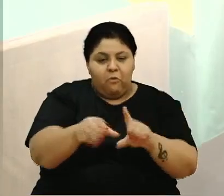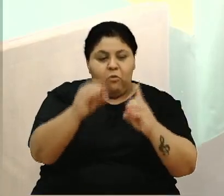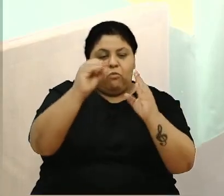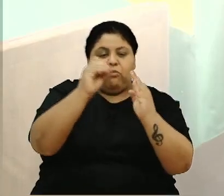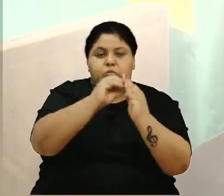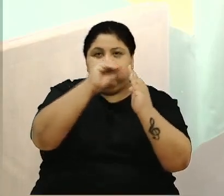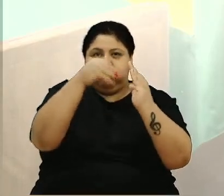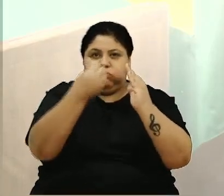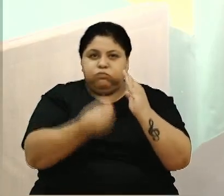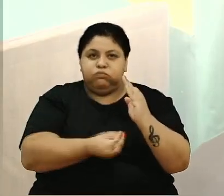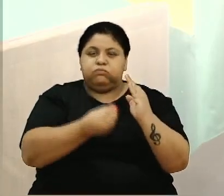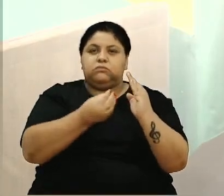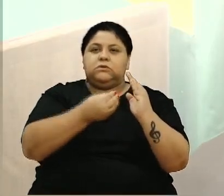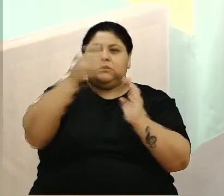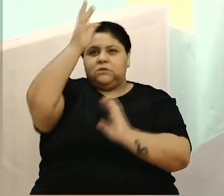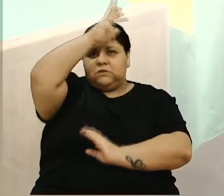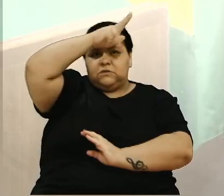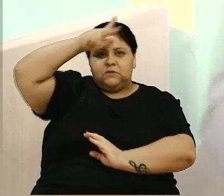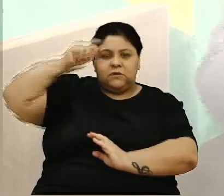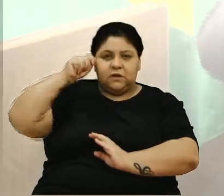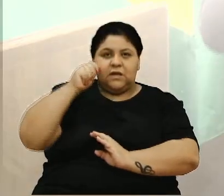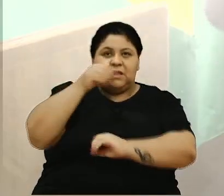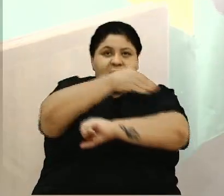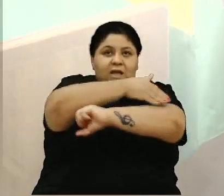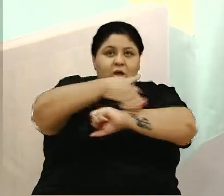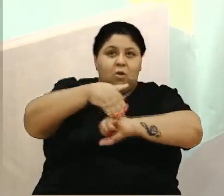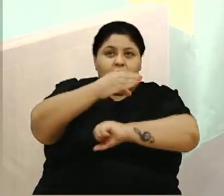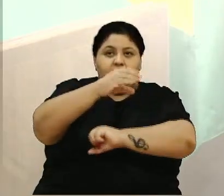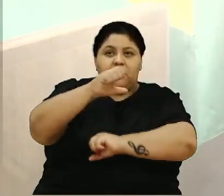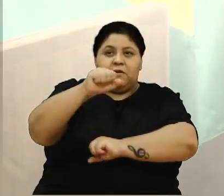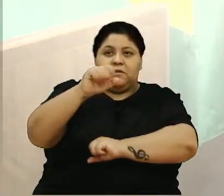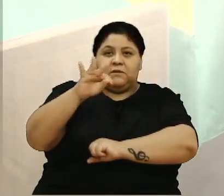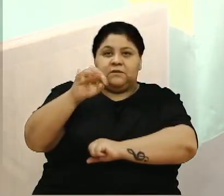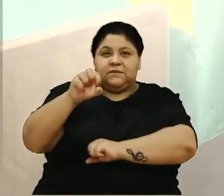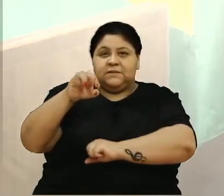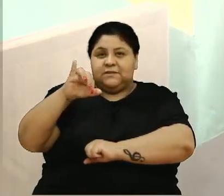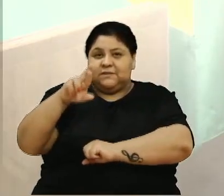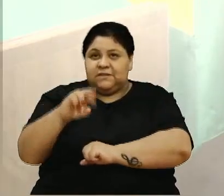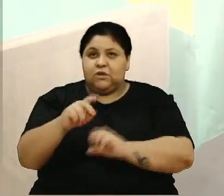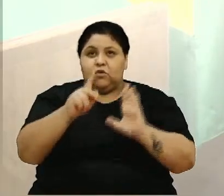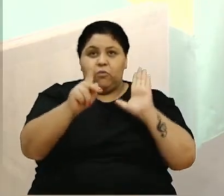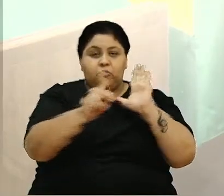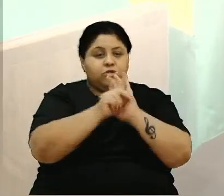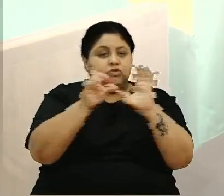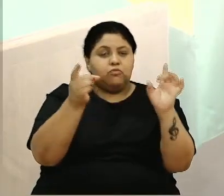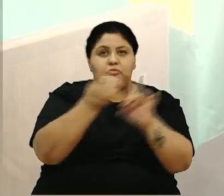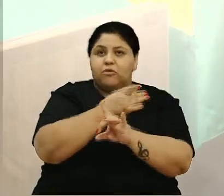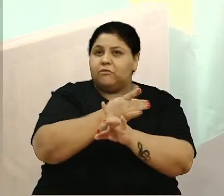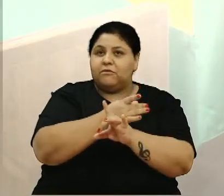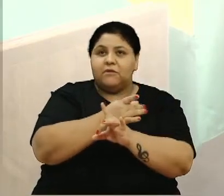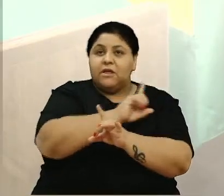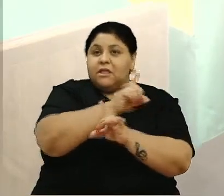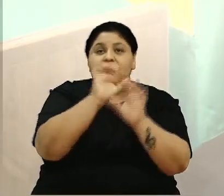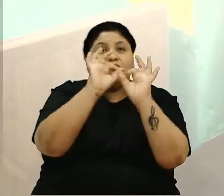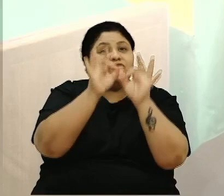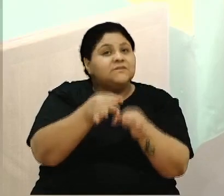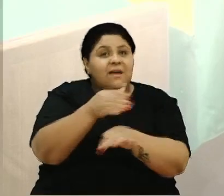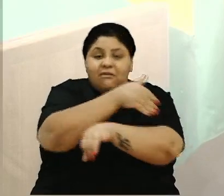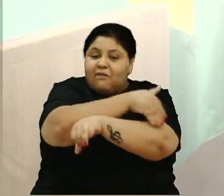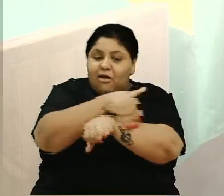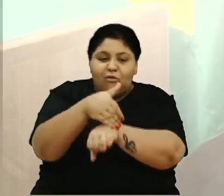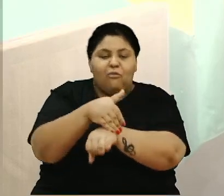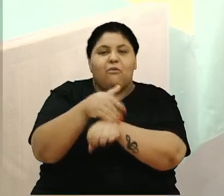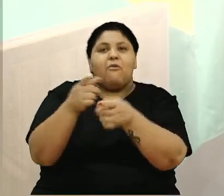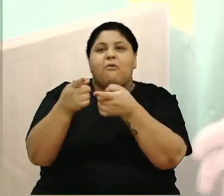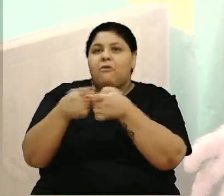para o município, lá na Rua dos Cesteiros, com projeto pronto, e que não deu certo lá na Rua dos Cesteiros, mas que